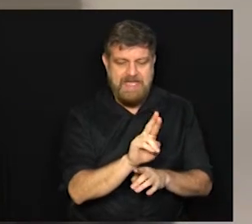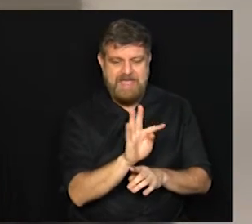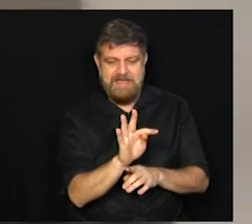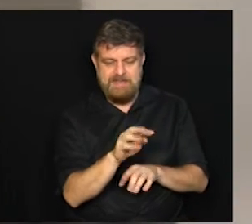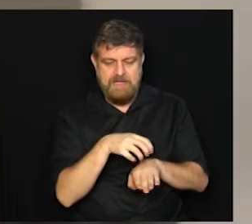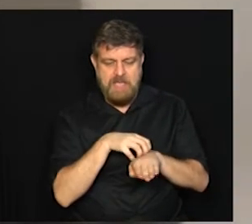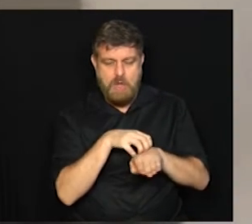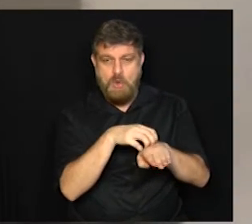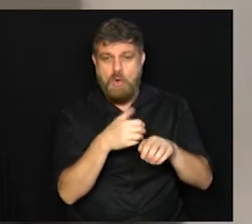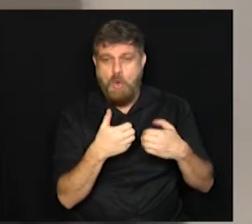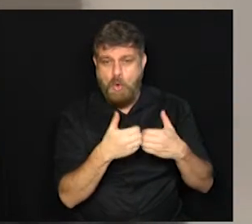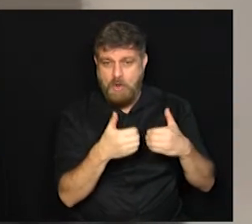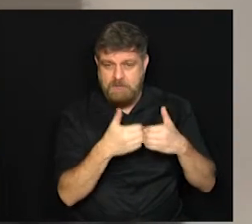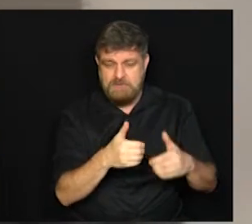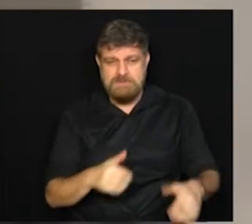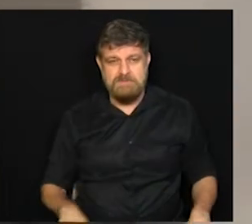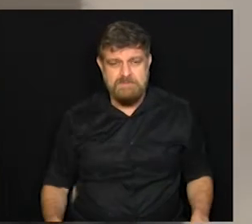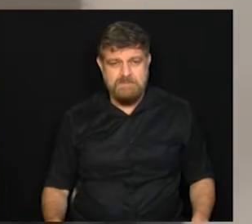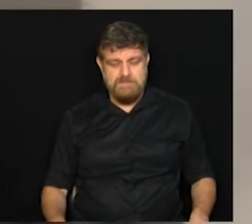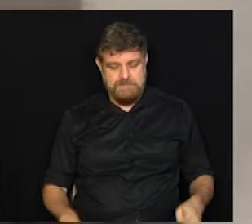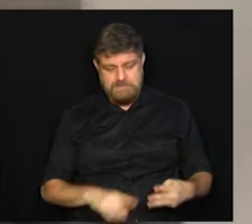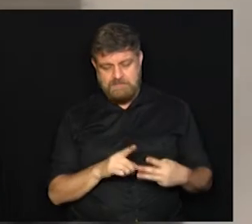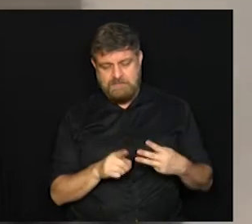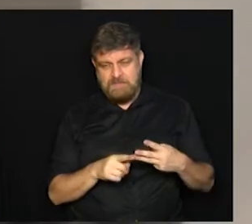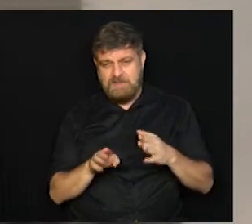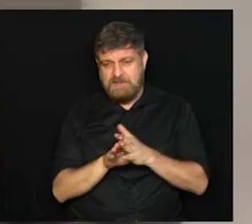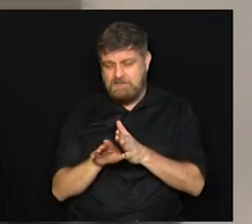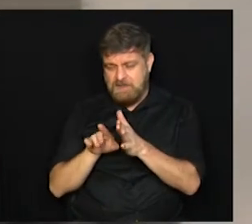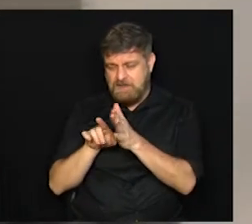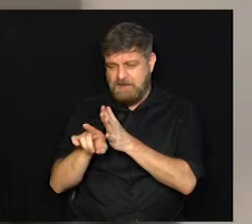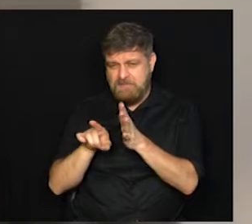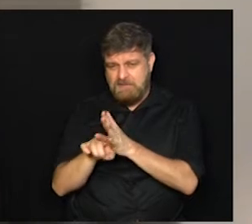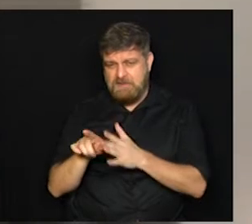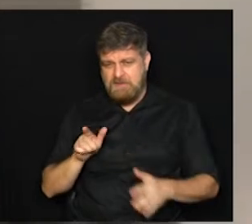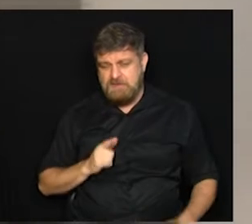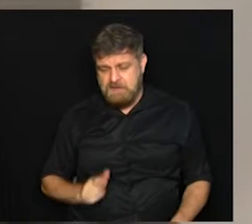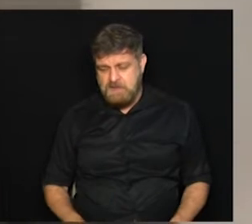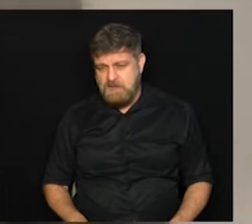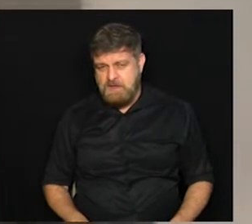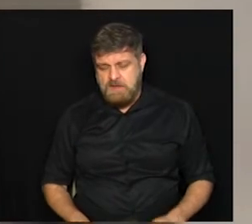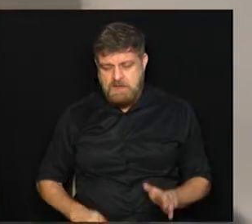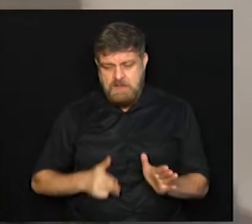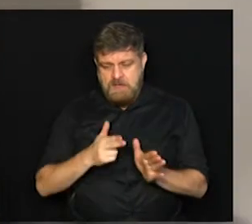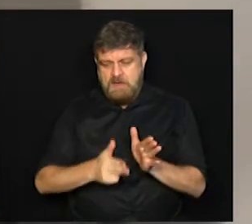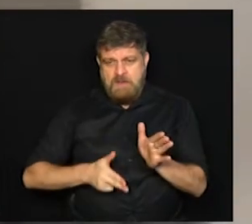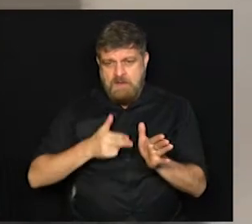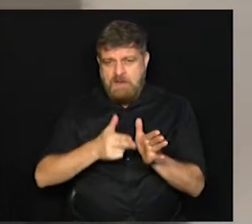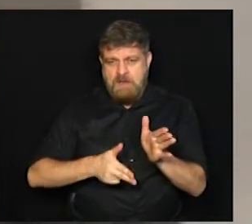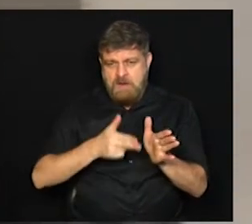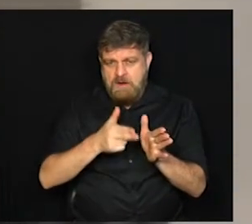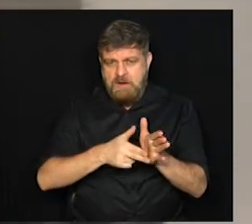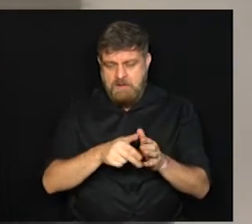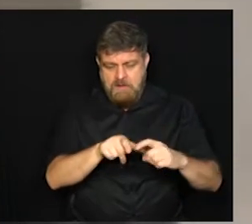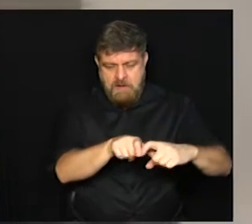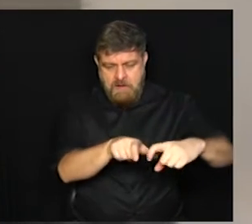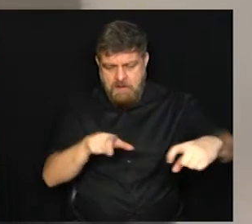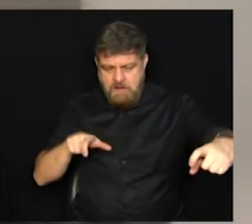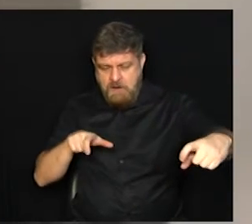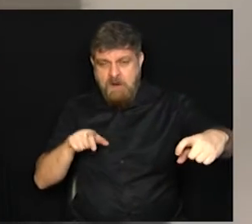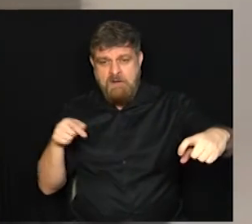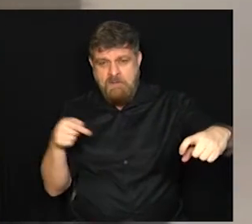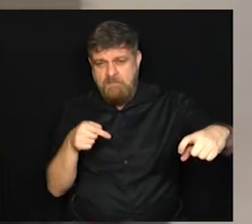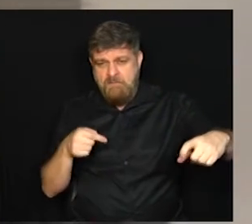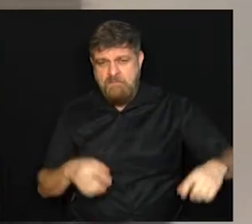E também uma outra, nós temos aí vários trechos de ferrovias abandonados em Campinas,